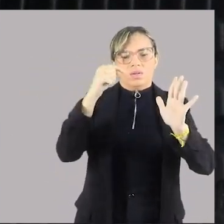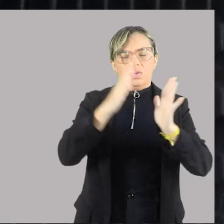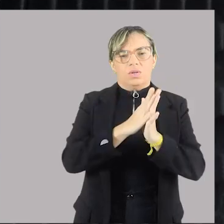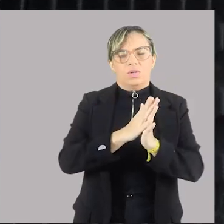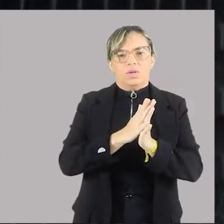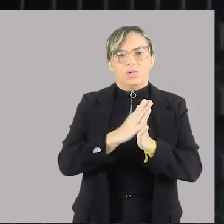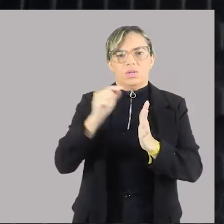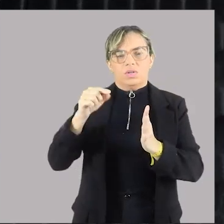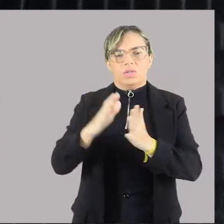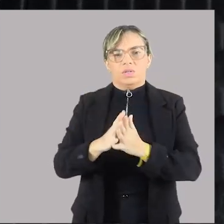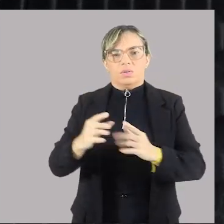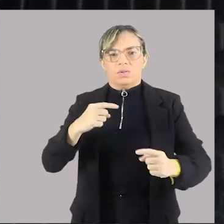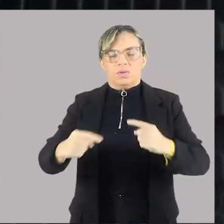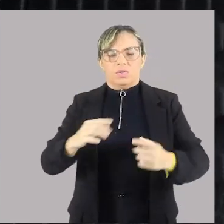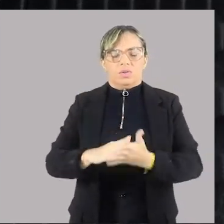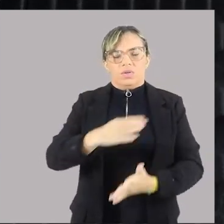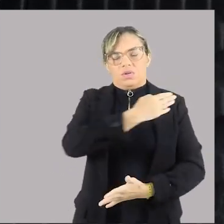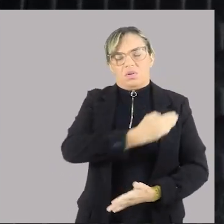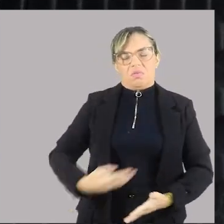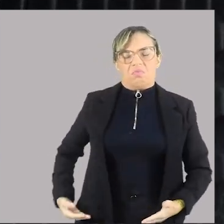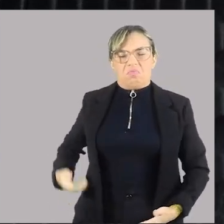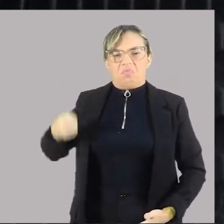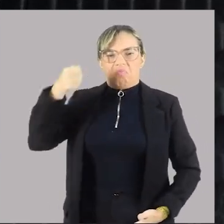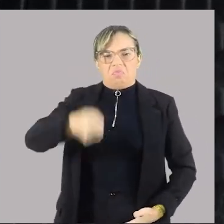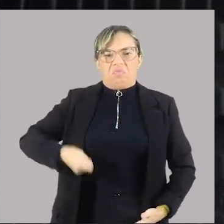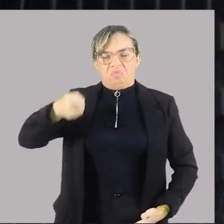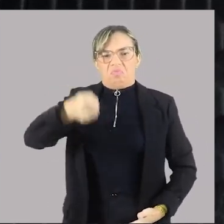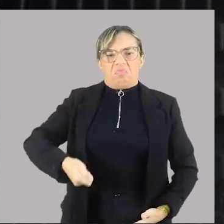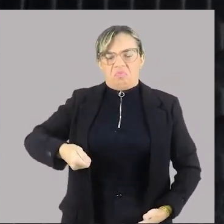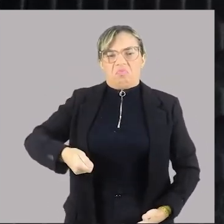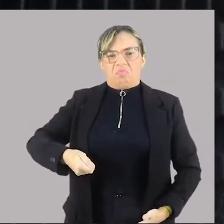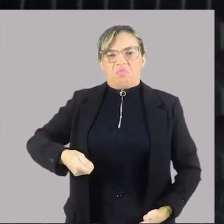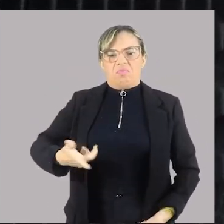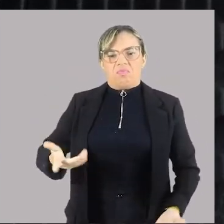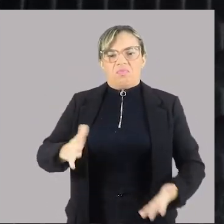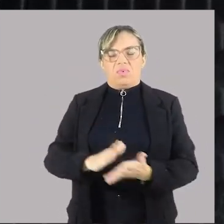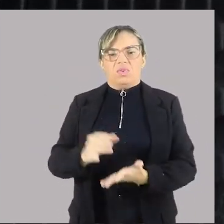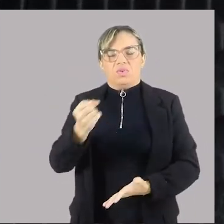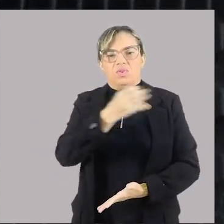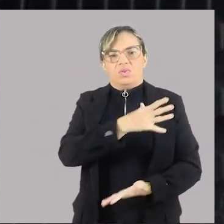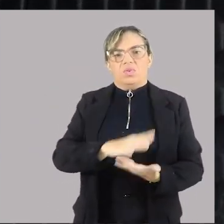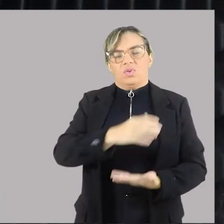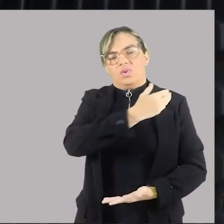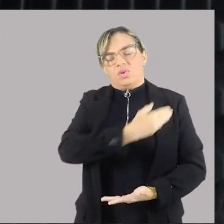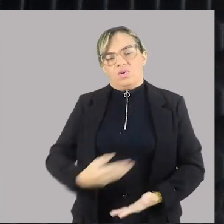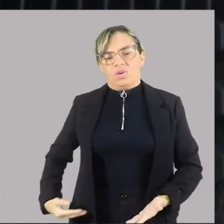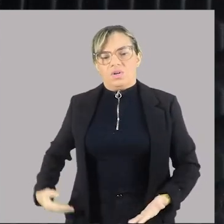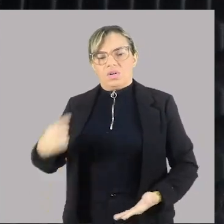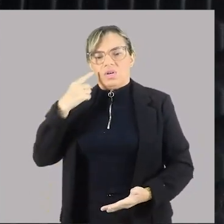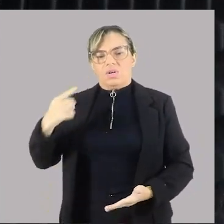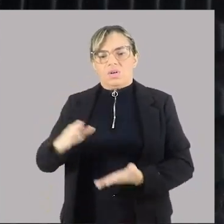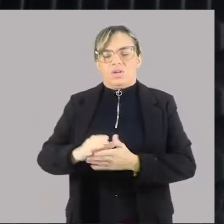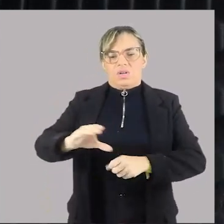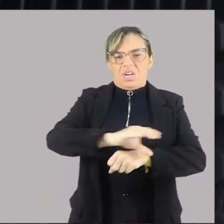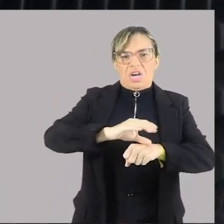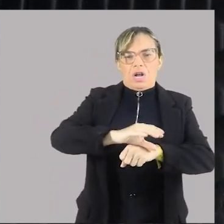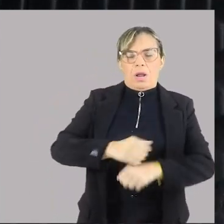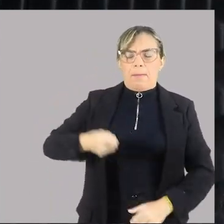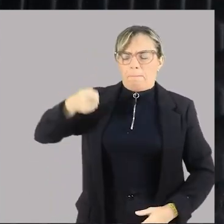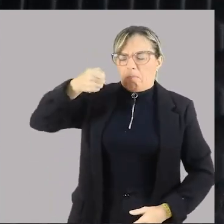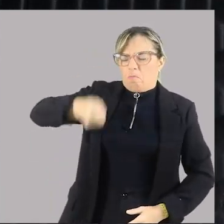desse governo autoritário, dessa ditadura Estado novista, Observe que essa Constituição ela é